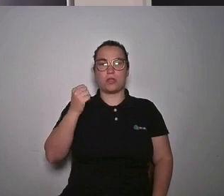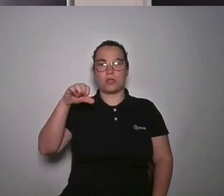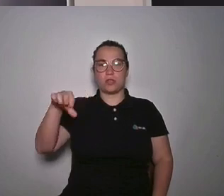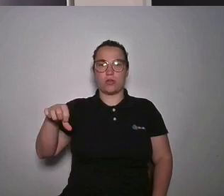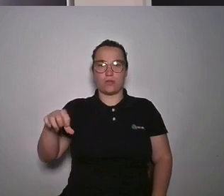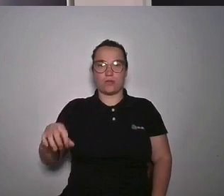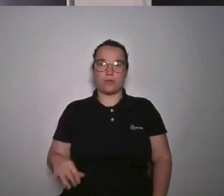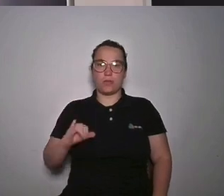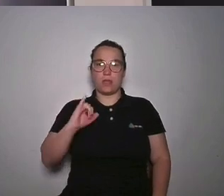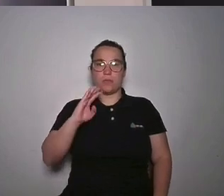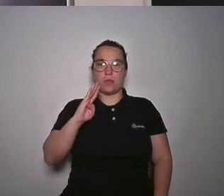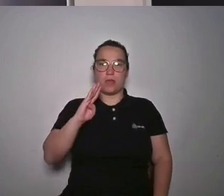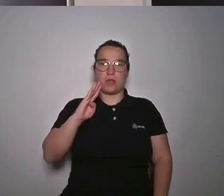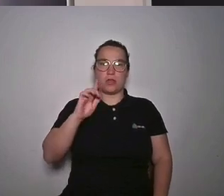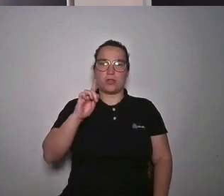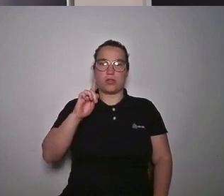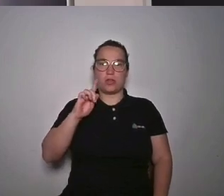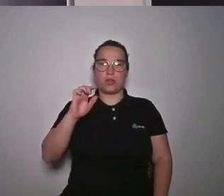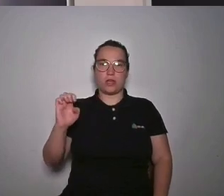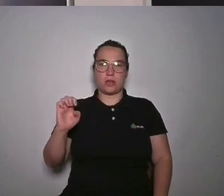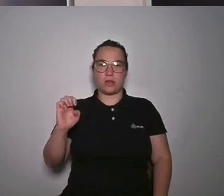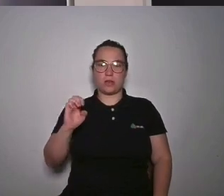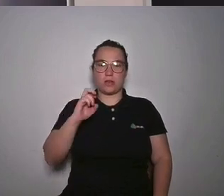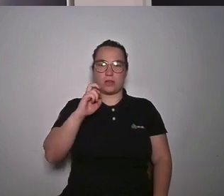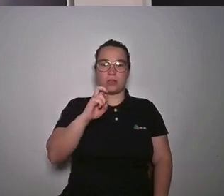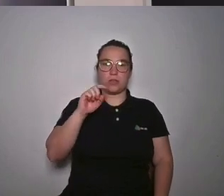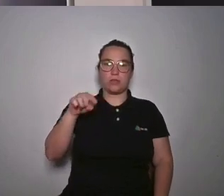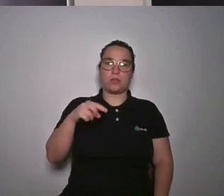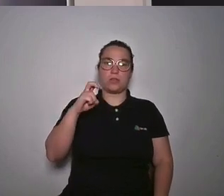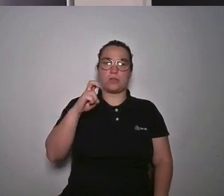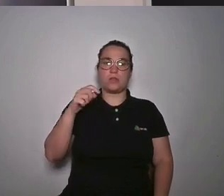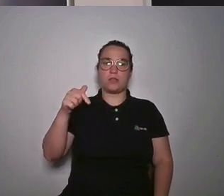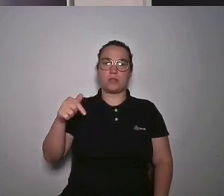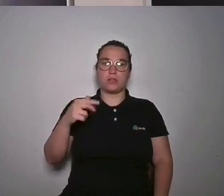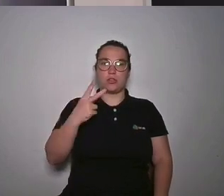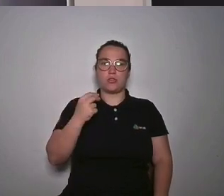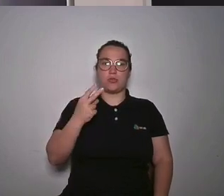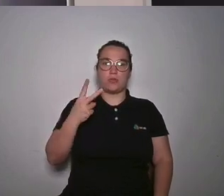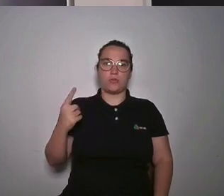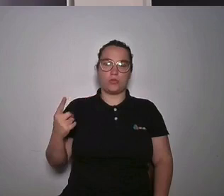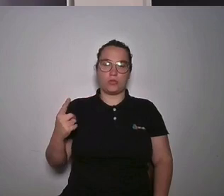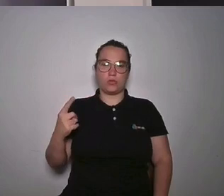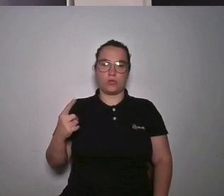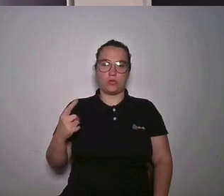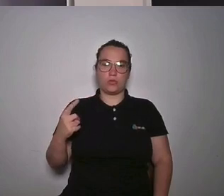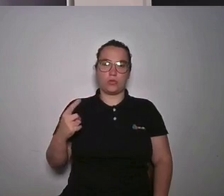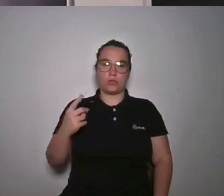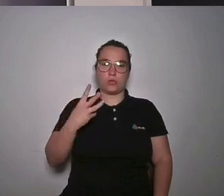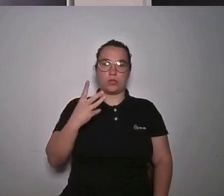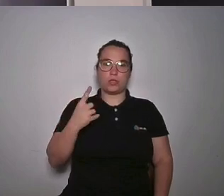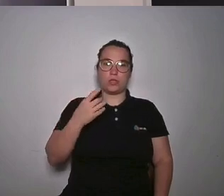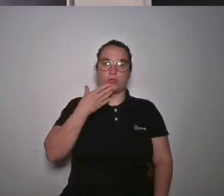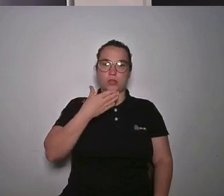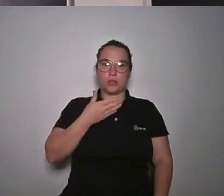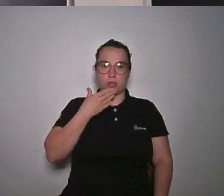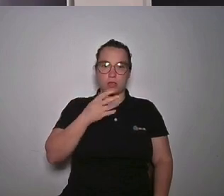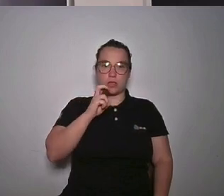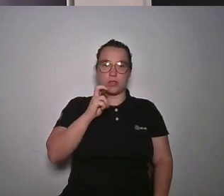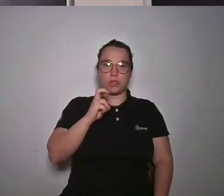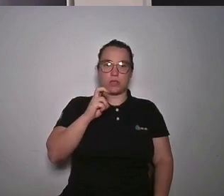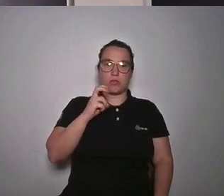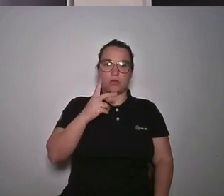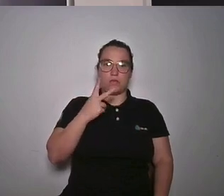IBGE. E o câmbio, 5,57 em 2021, fechou em 31 de dezembro, 5,21